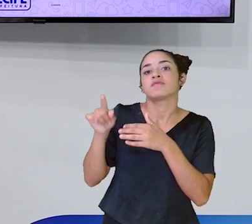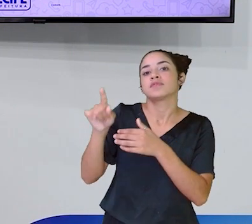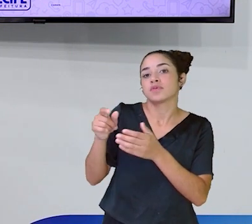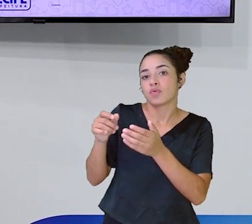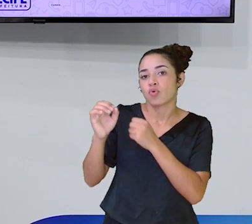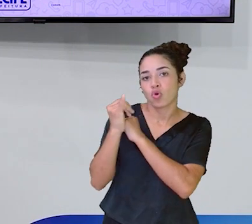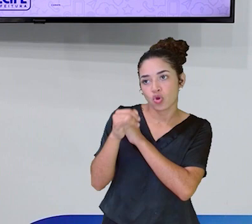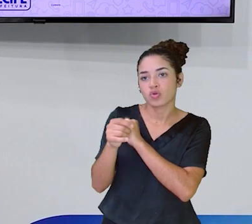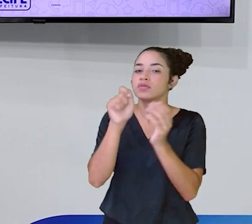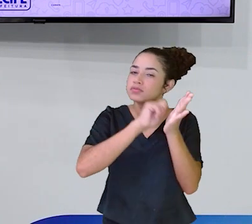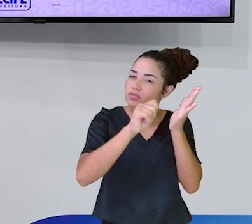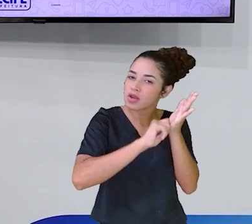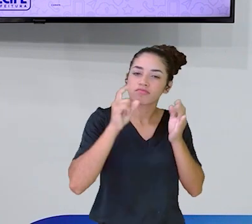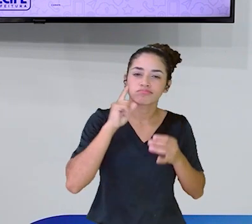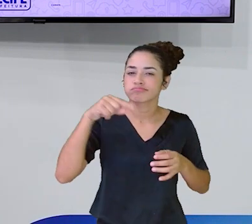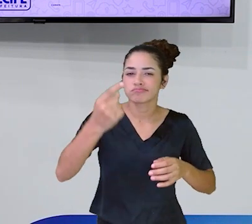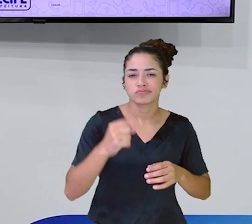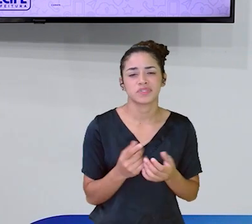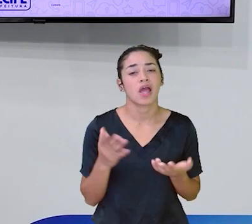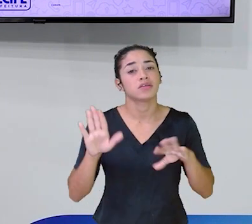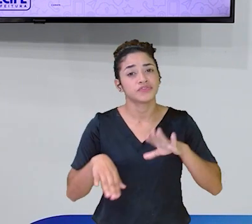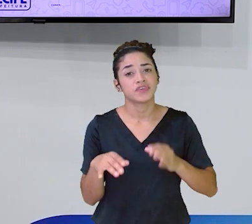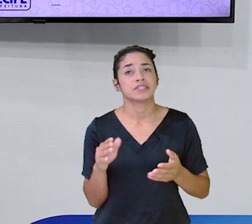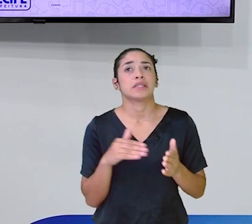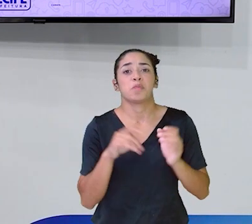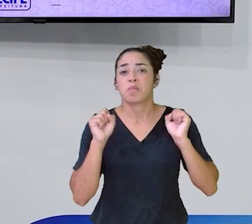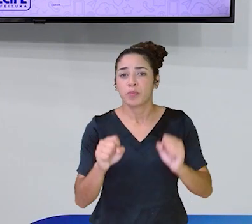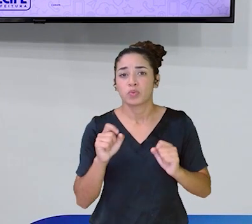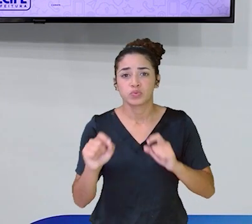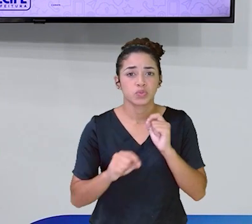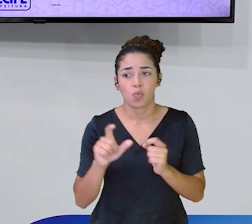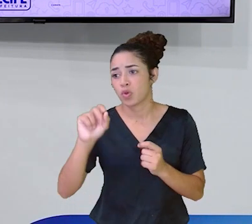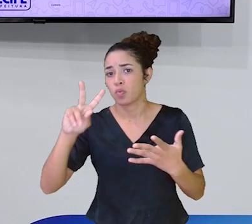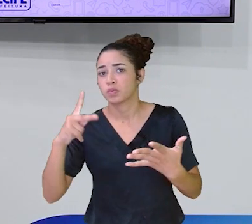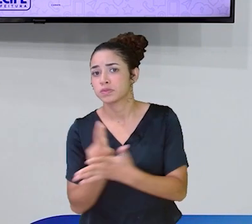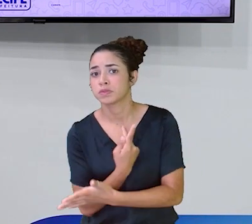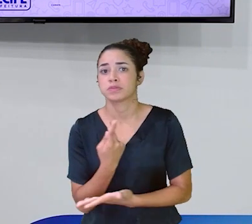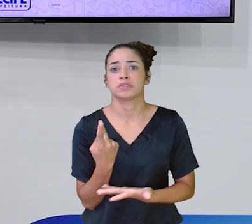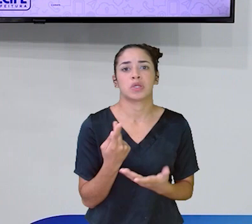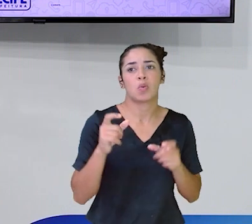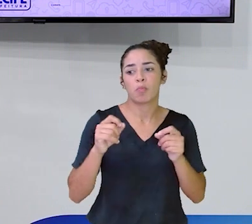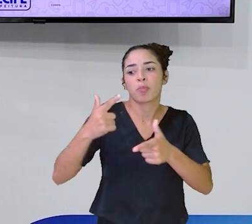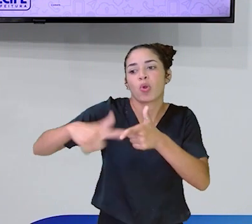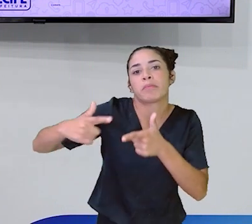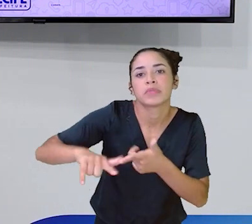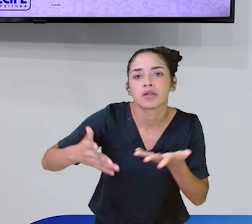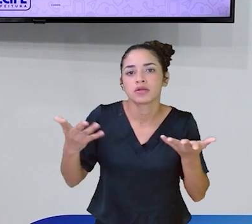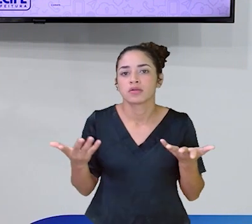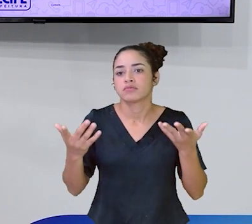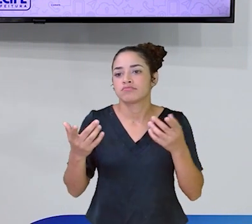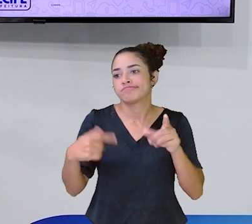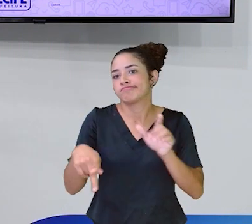alguma crônica de algum até fato. Ele faz aí uma crônica através de uma problemática